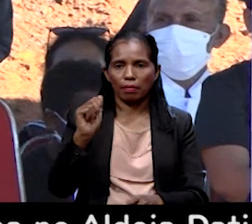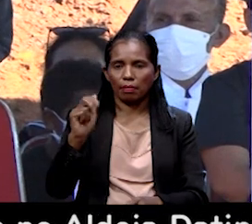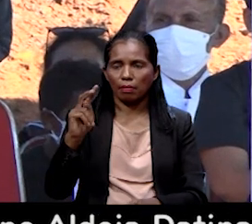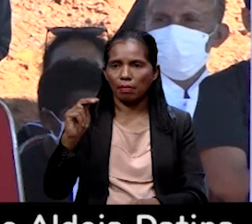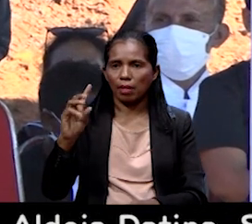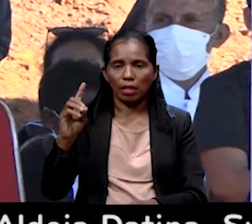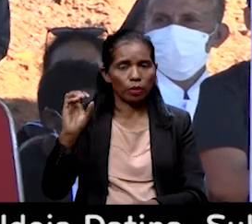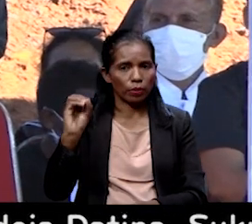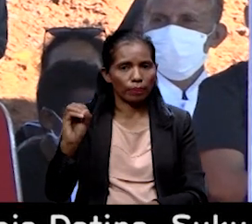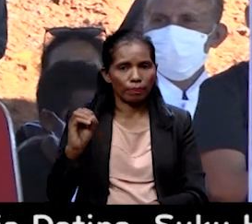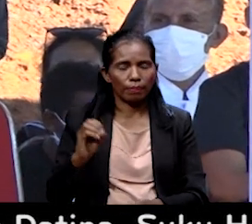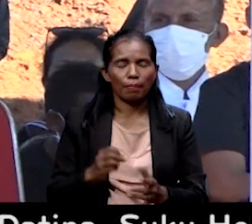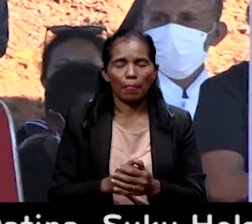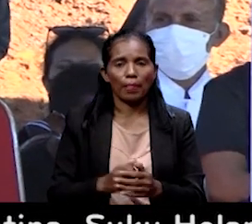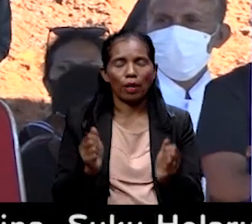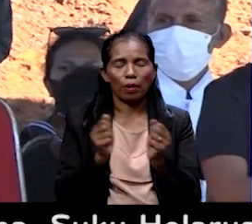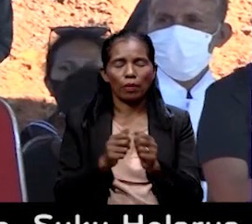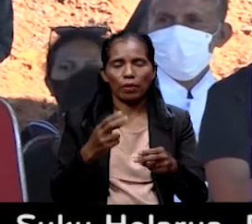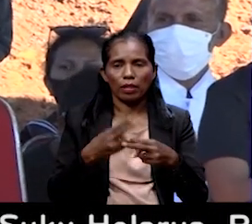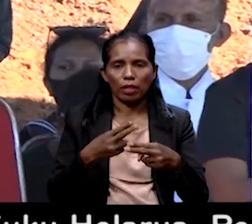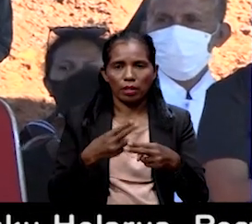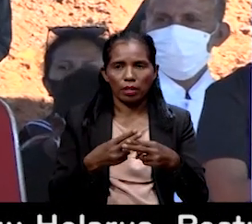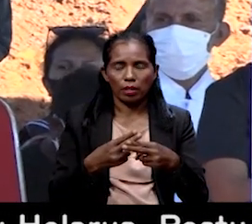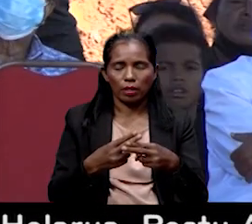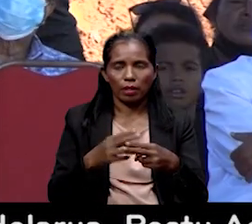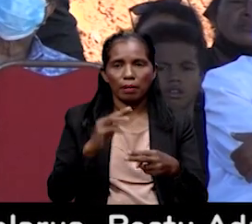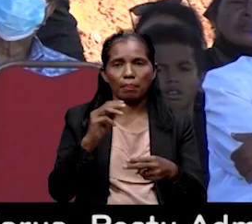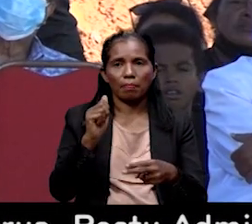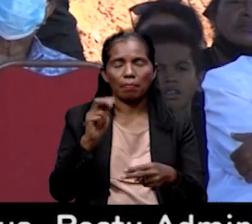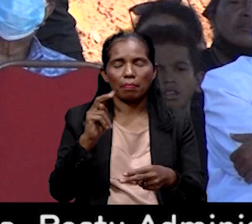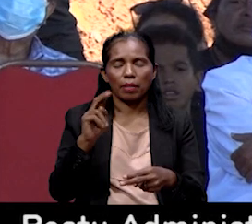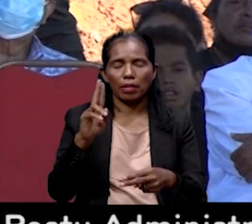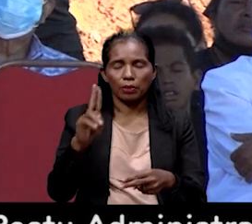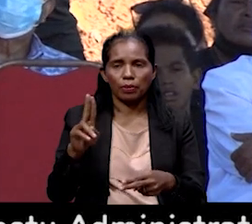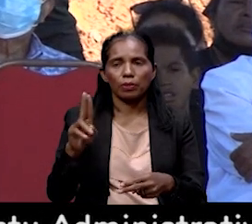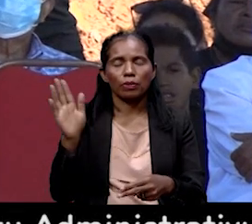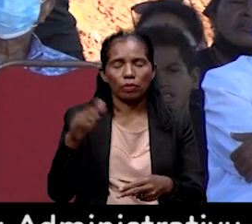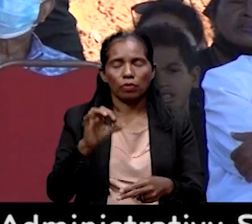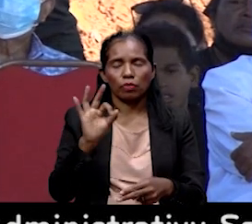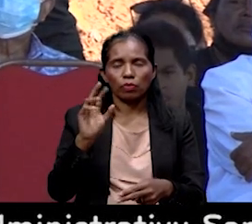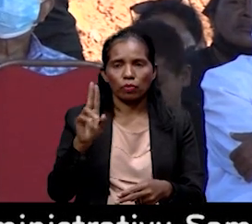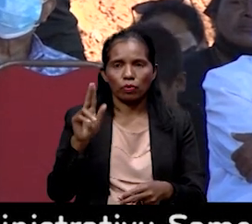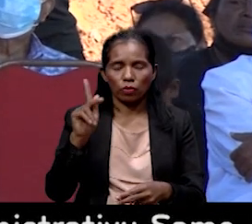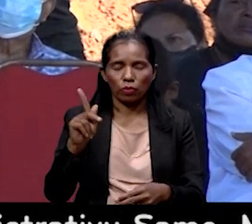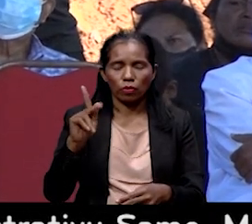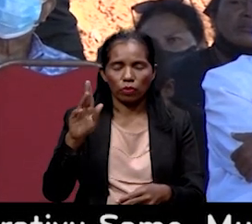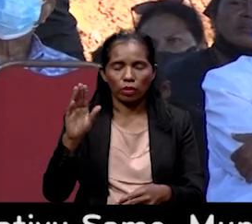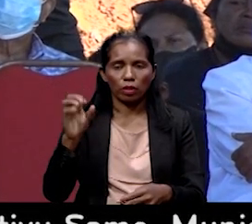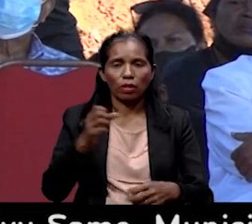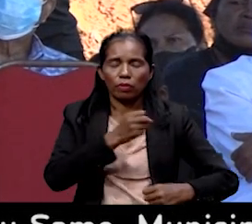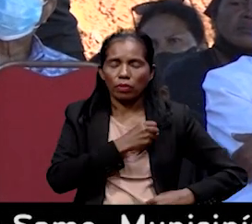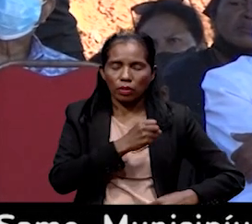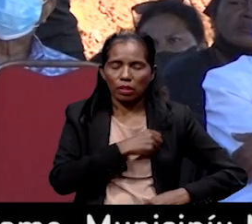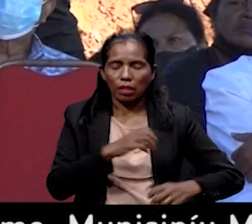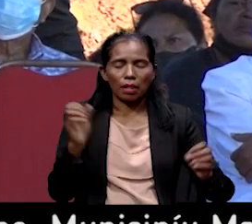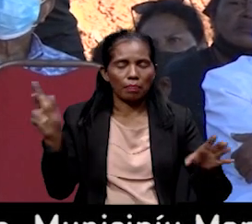Ornai, honraram código Manfui, forças FFDTL, la marca de presença e